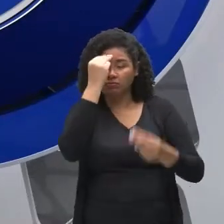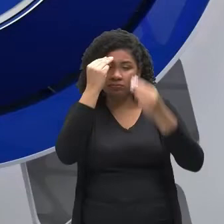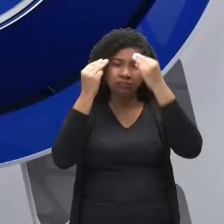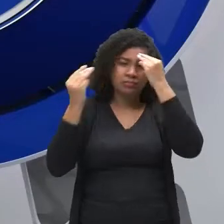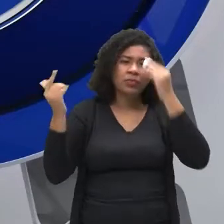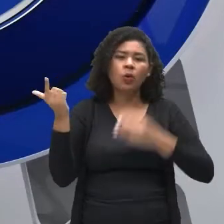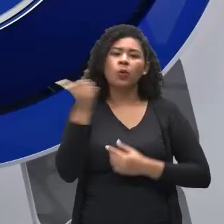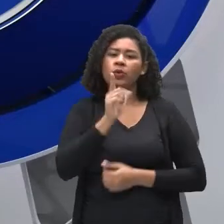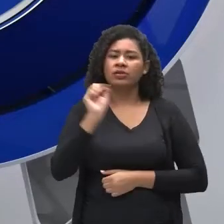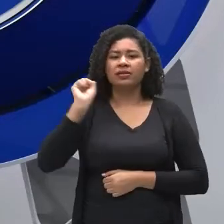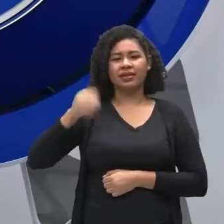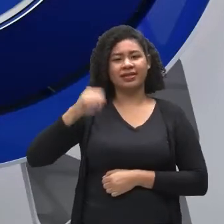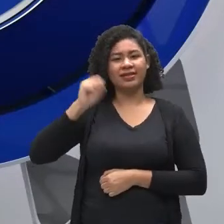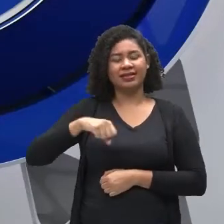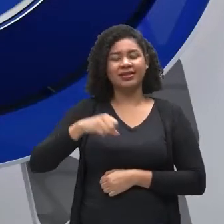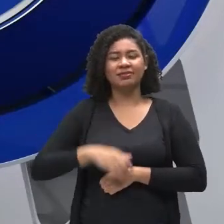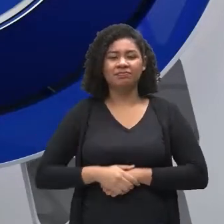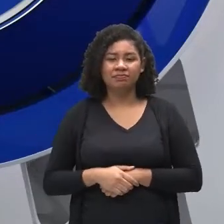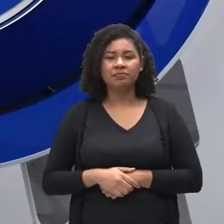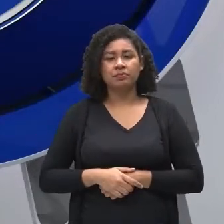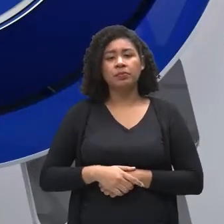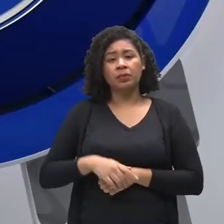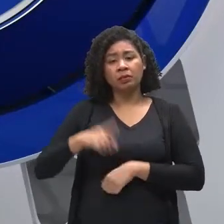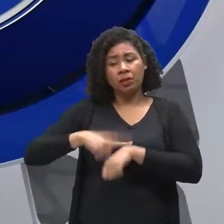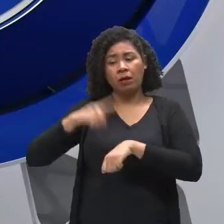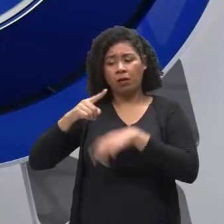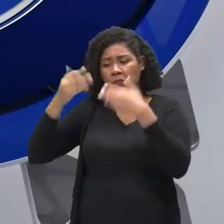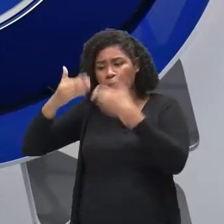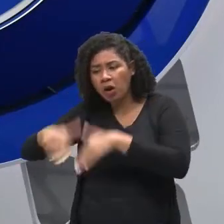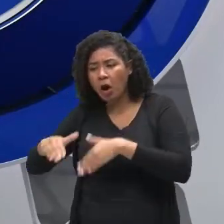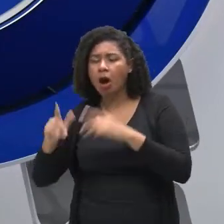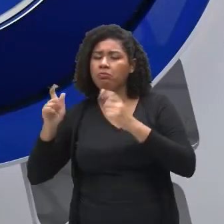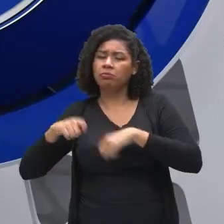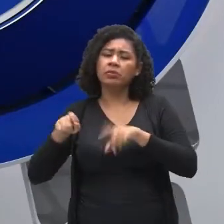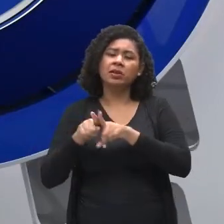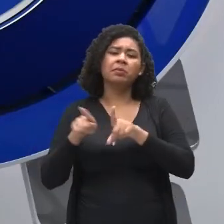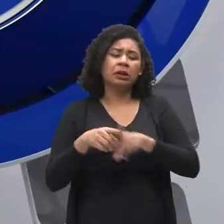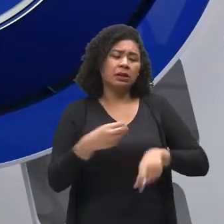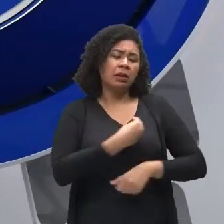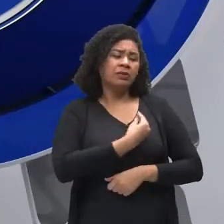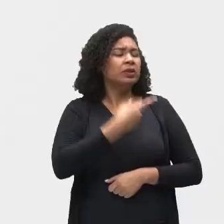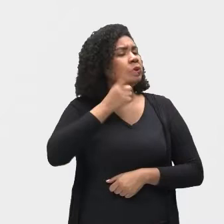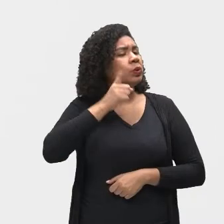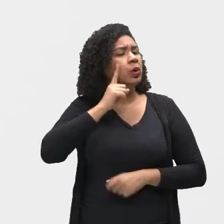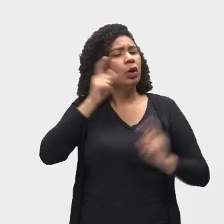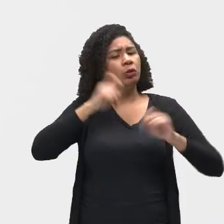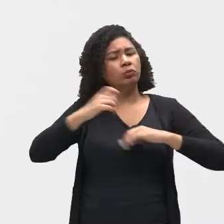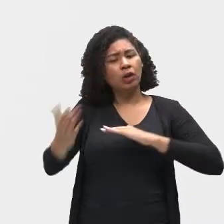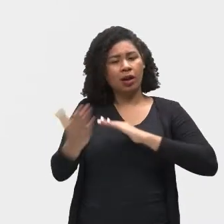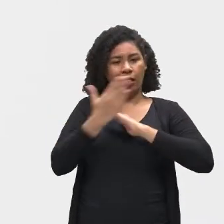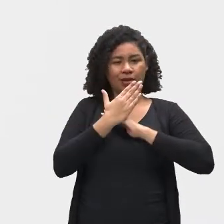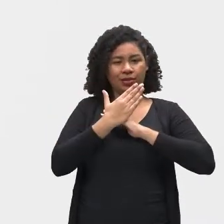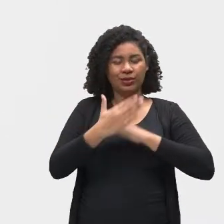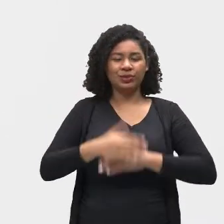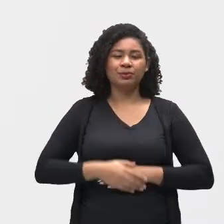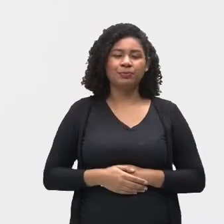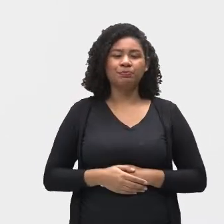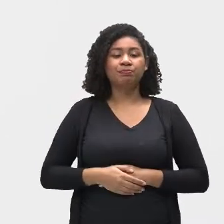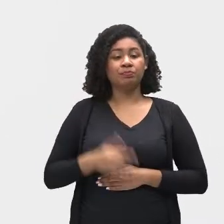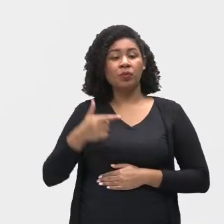de maneira mais natural. Não só nas provas, mas também no seu dia a dia. Ok? Vamos lá continuar com as nossas